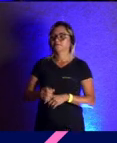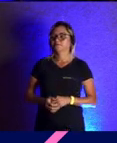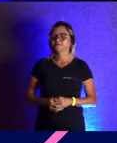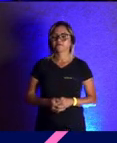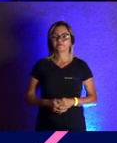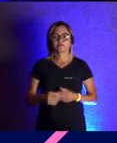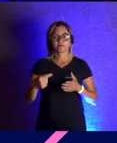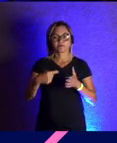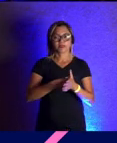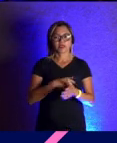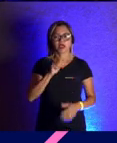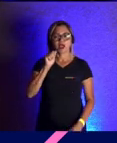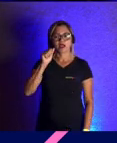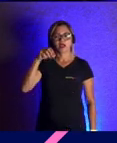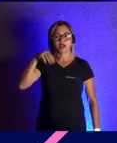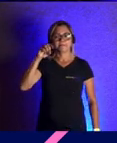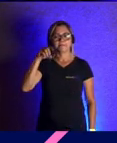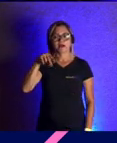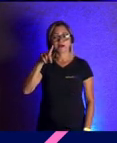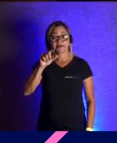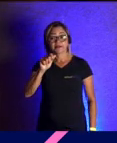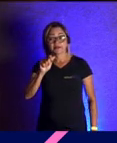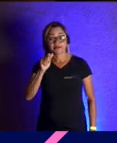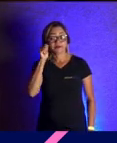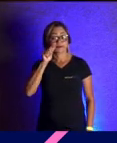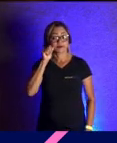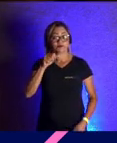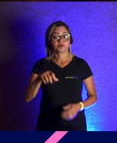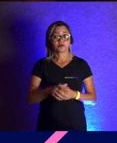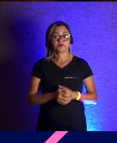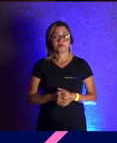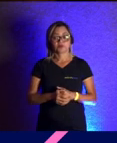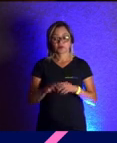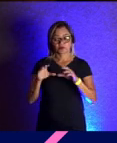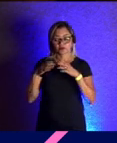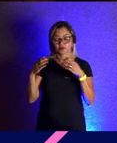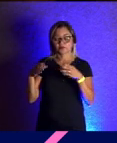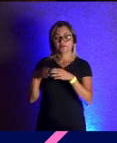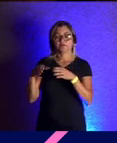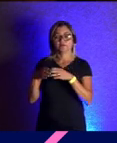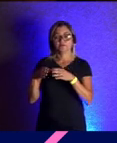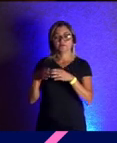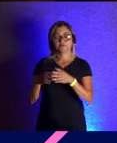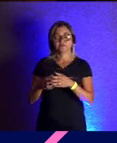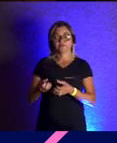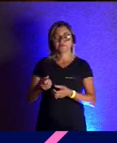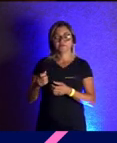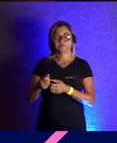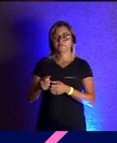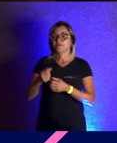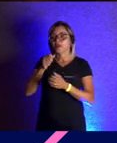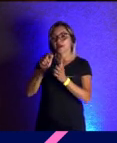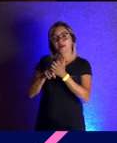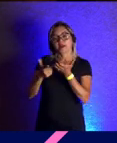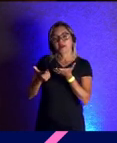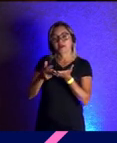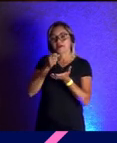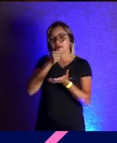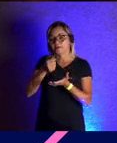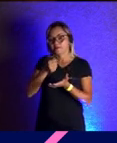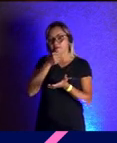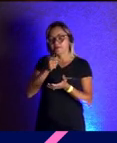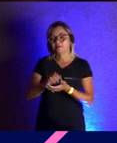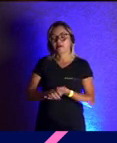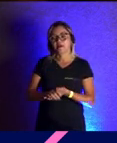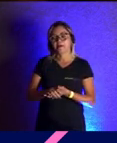Essa pergunta é para a Amanda. Nos levantamentos realizados pela reportagem, Mortes